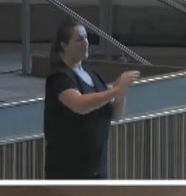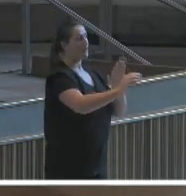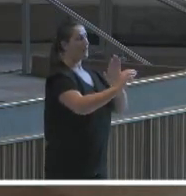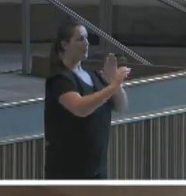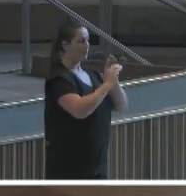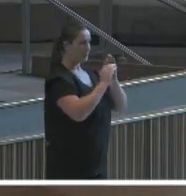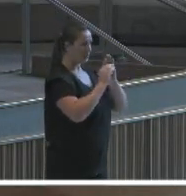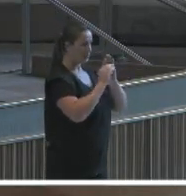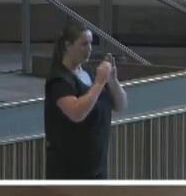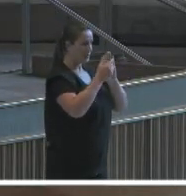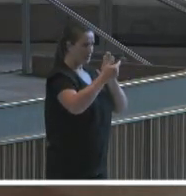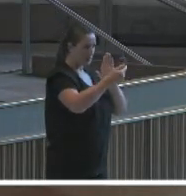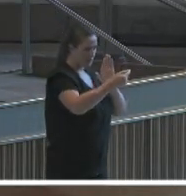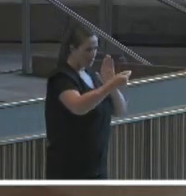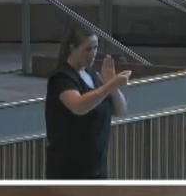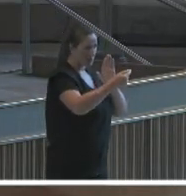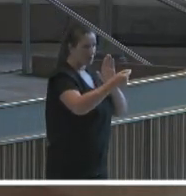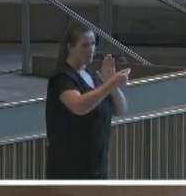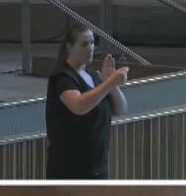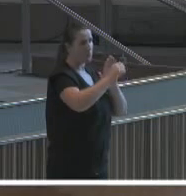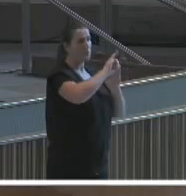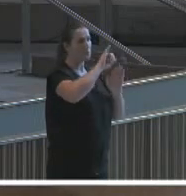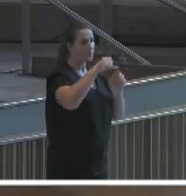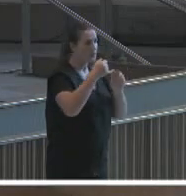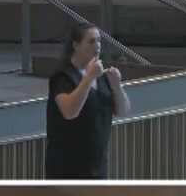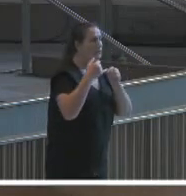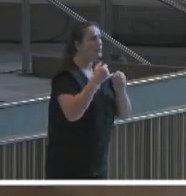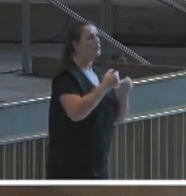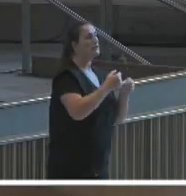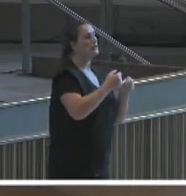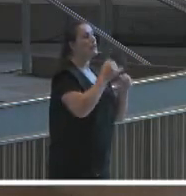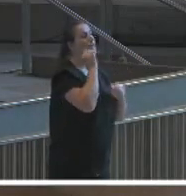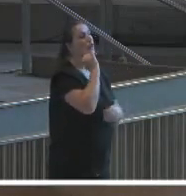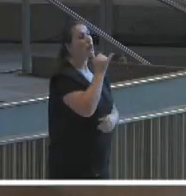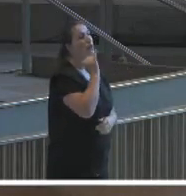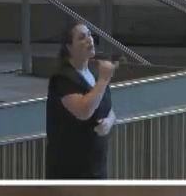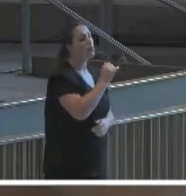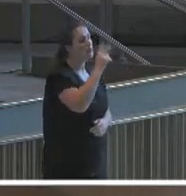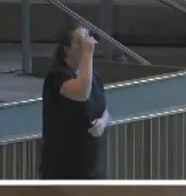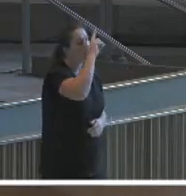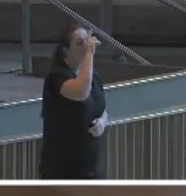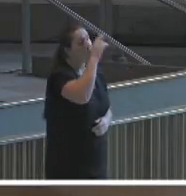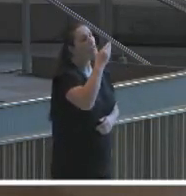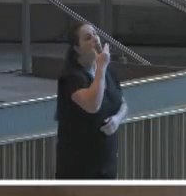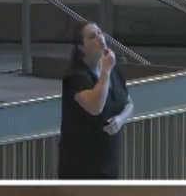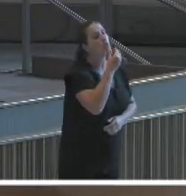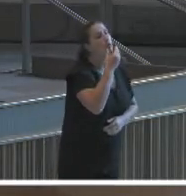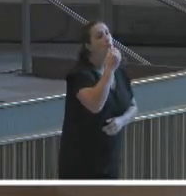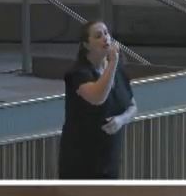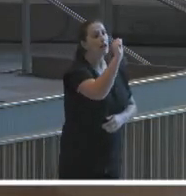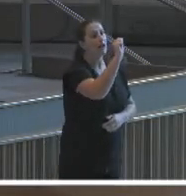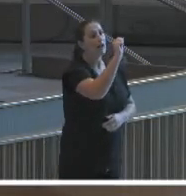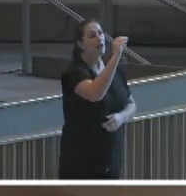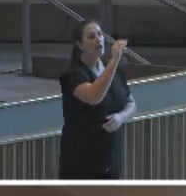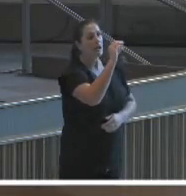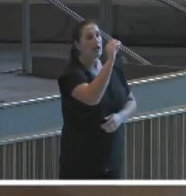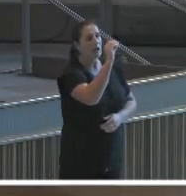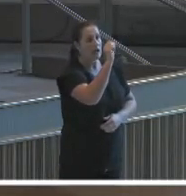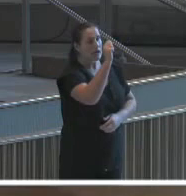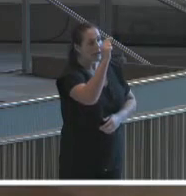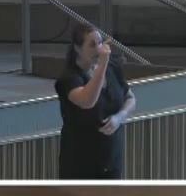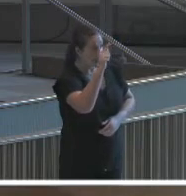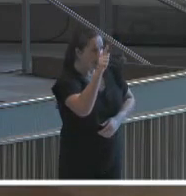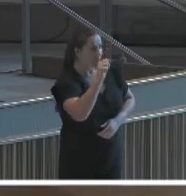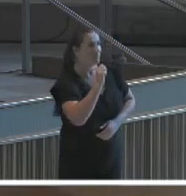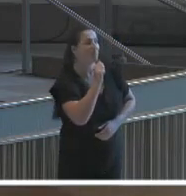de Josué nos conta a história de um homem chamado Acã. Ele era um